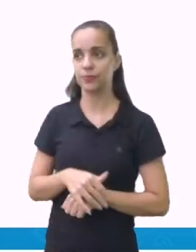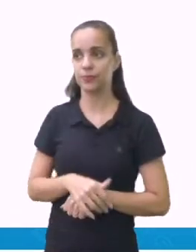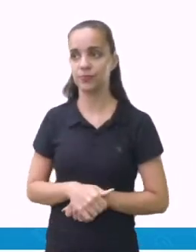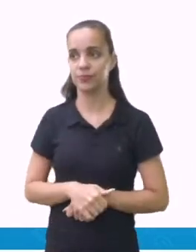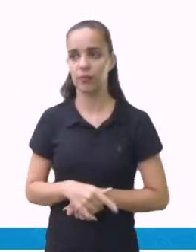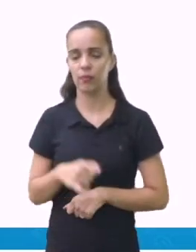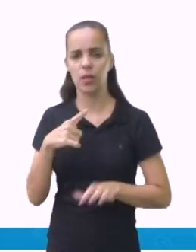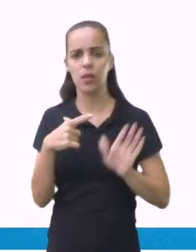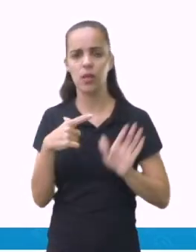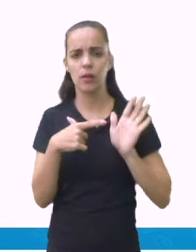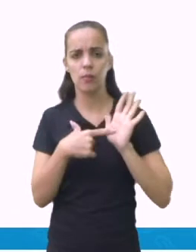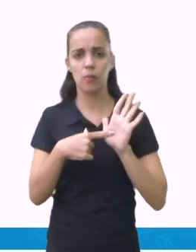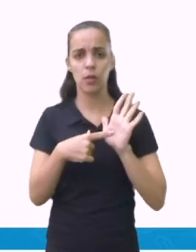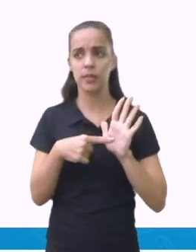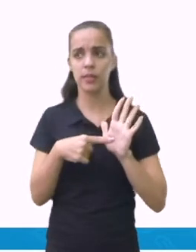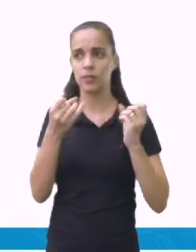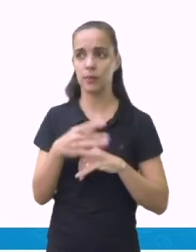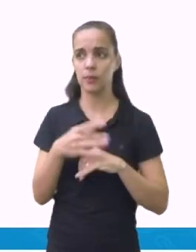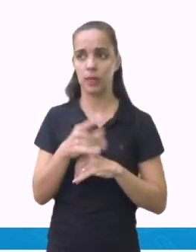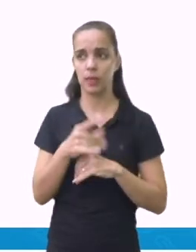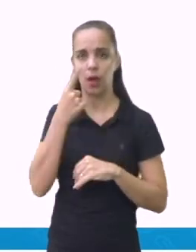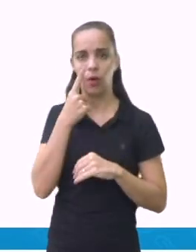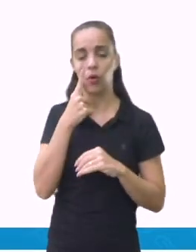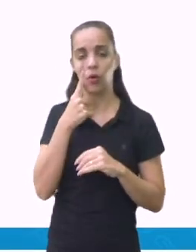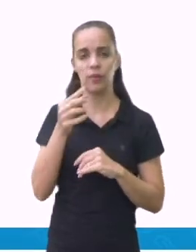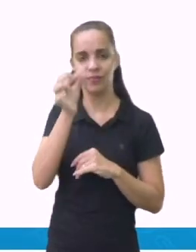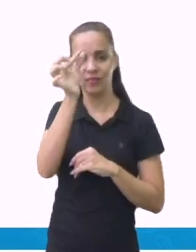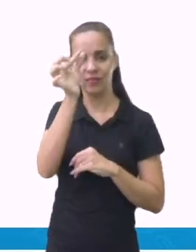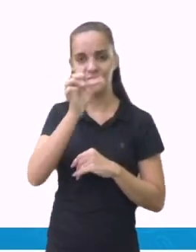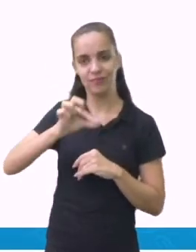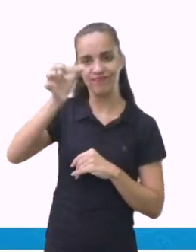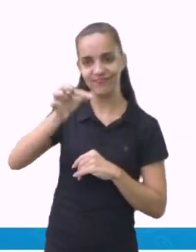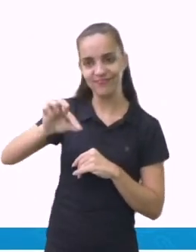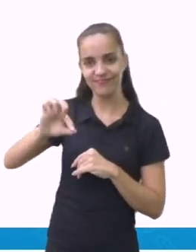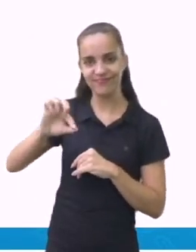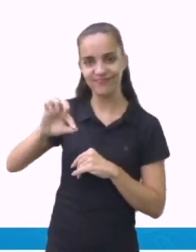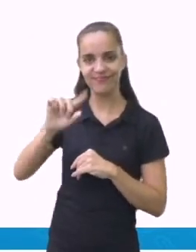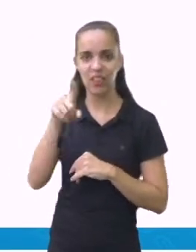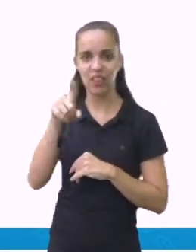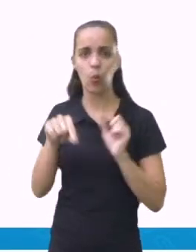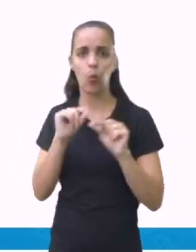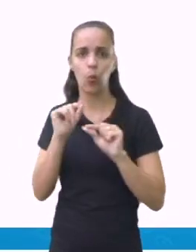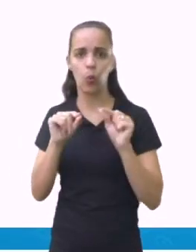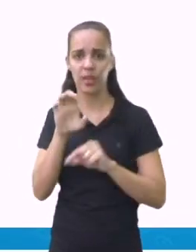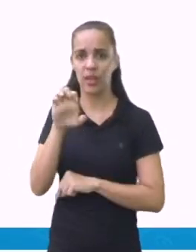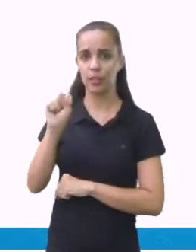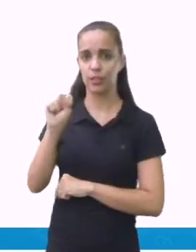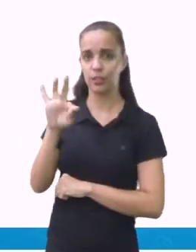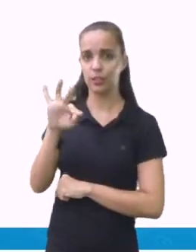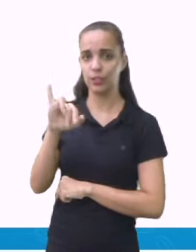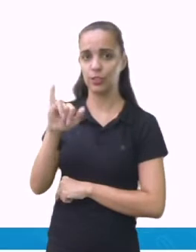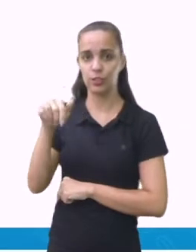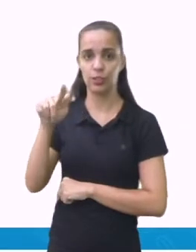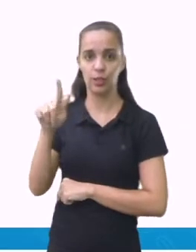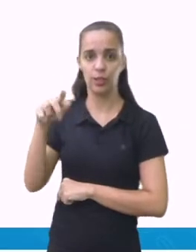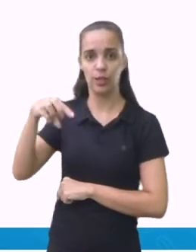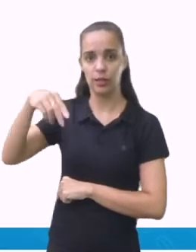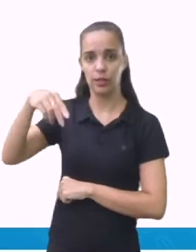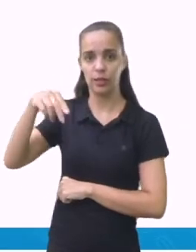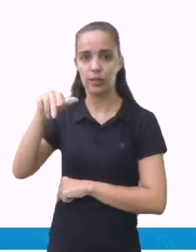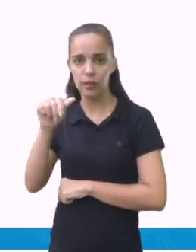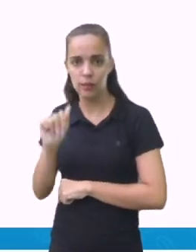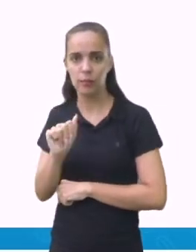aparelho reprodutor feminino, tá vendo? Esse que fica aqui no centro. E também temos o aparelho